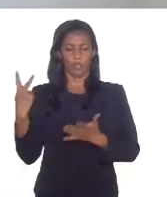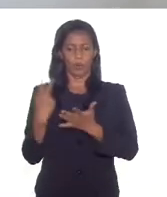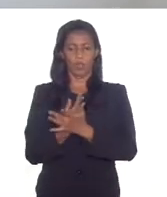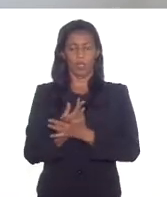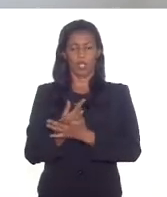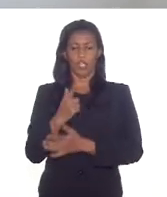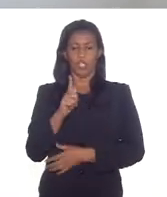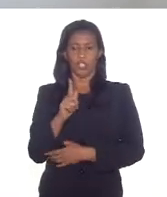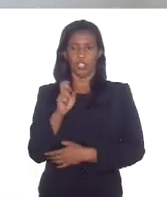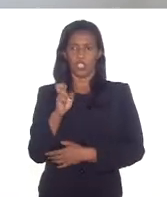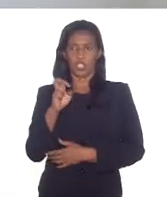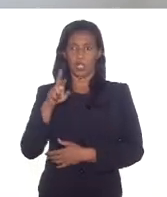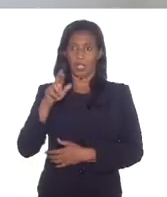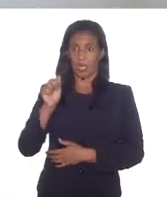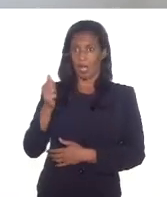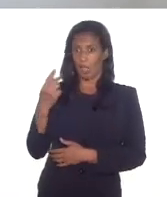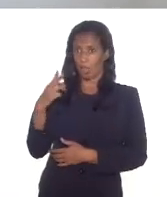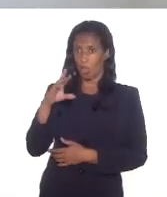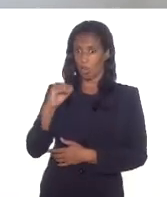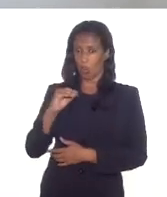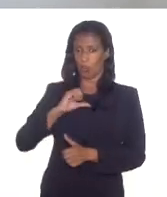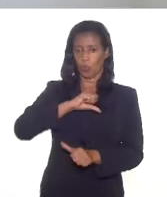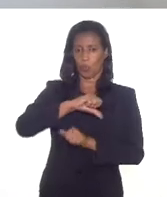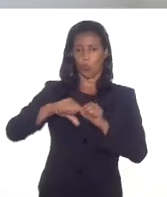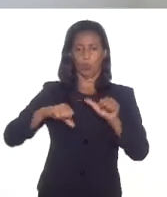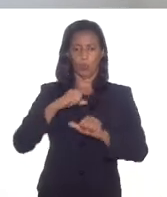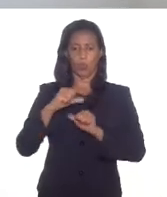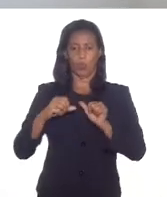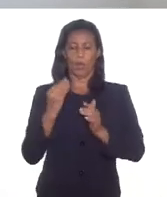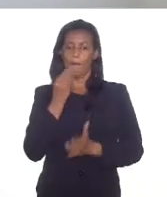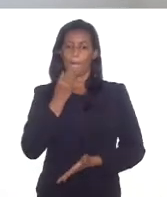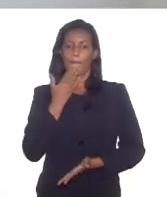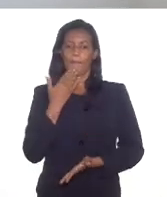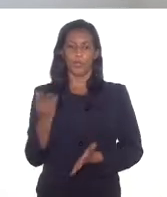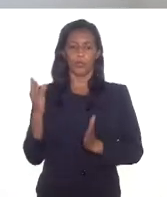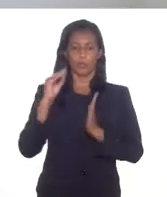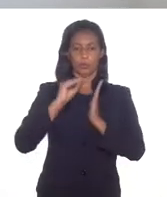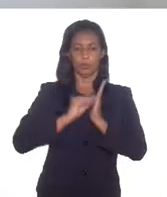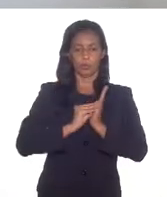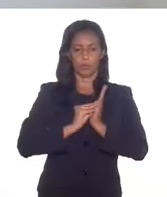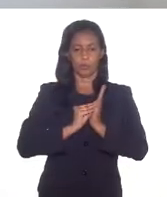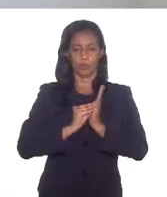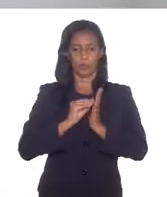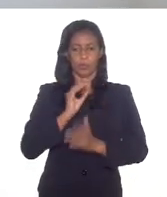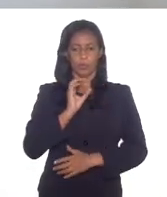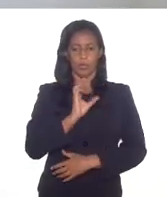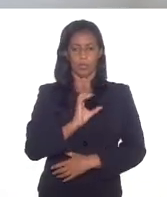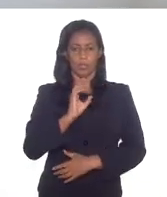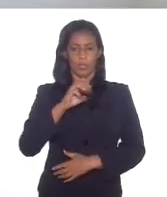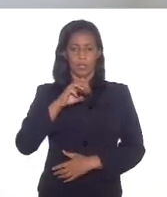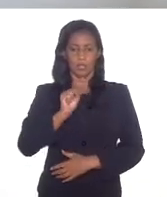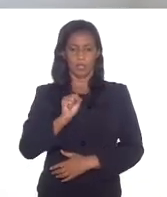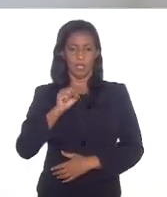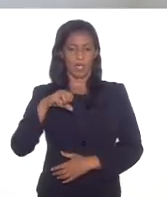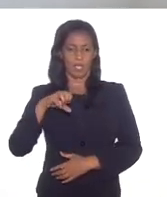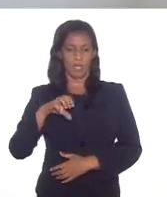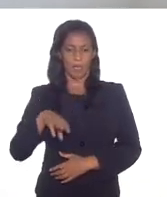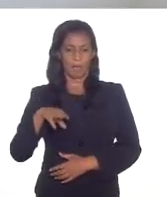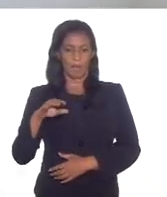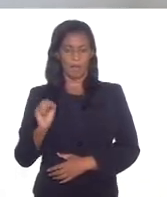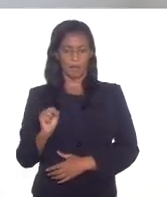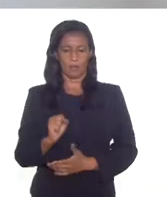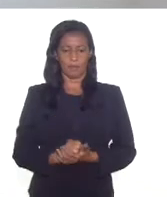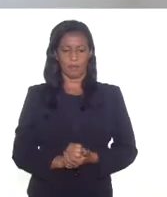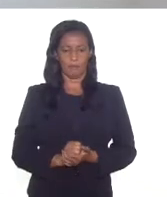geradores abrangidos e a data para apresentação do pedido de ingressos no PEP e ICMS, dependendo de pareceres das comissões de Constituição